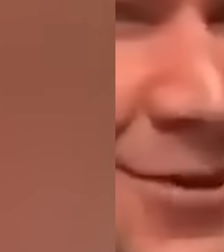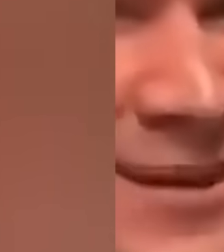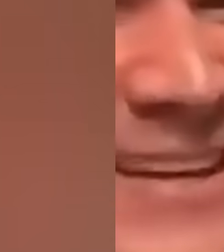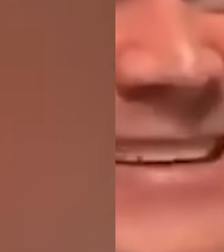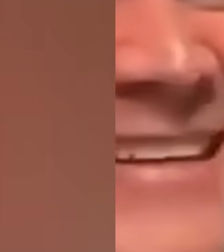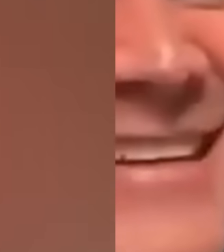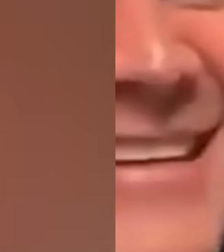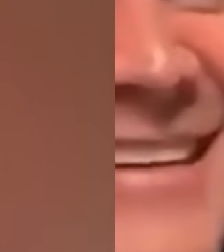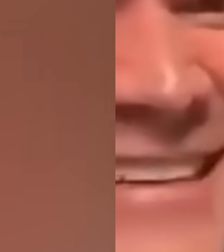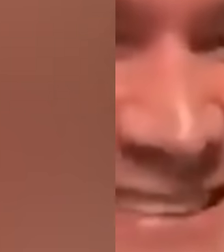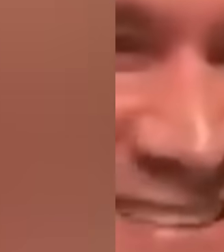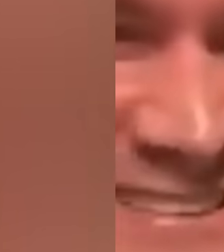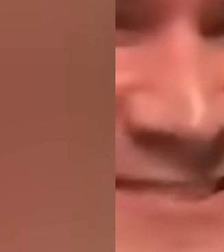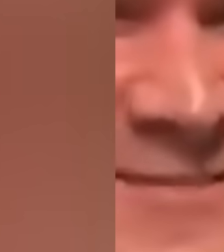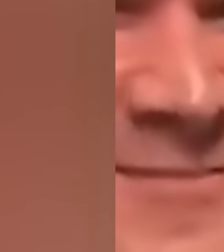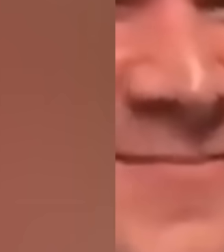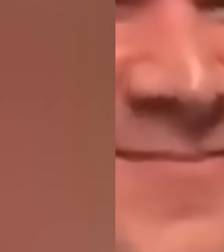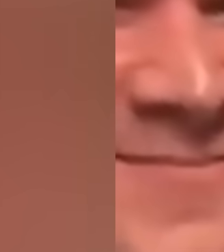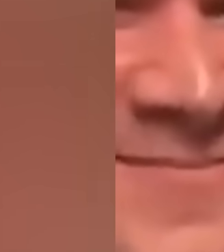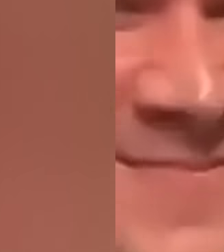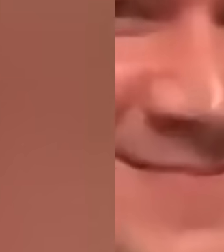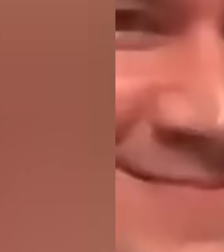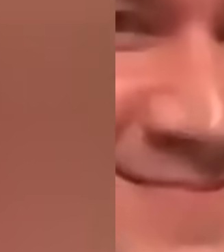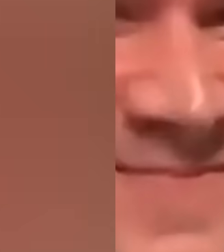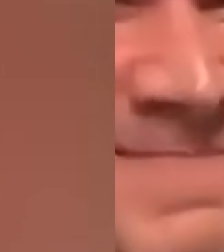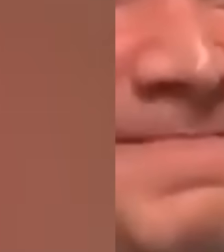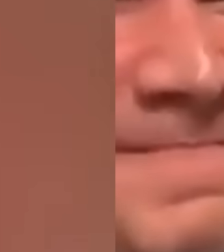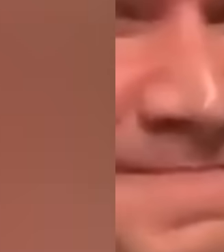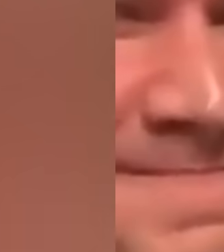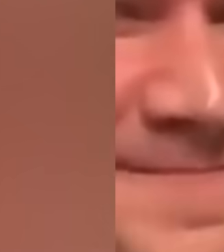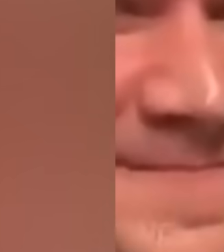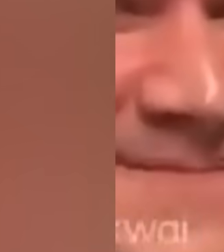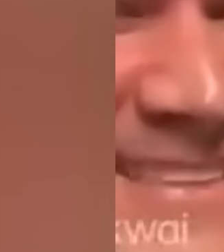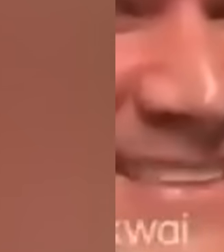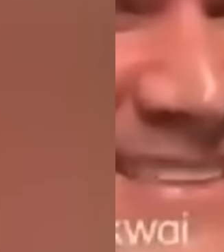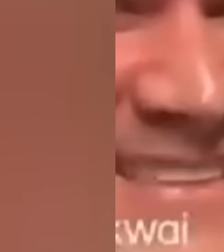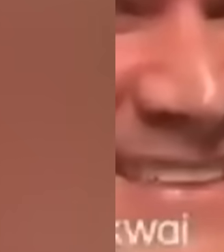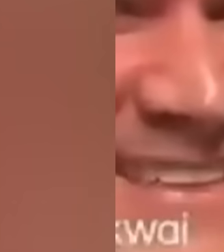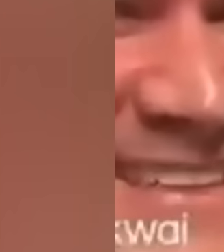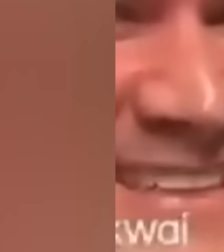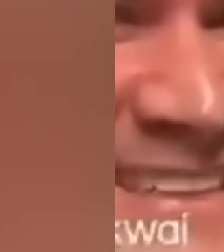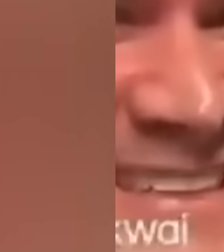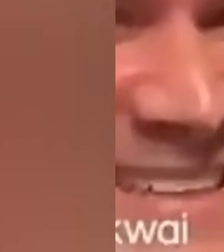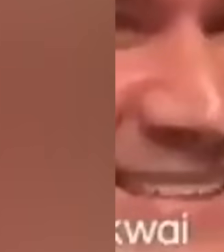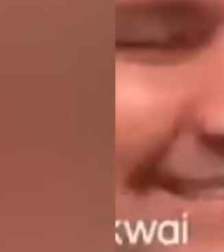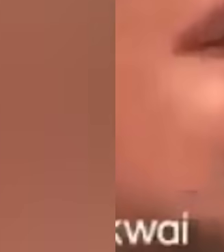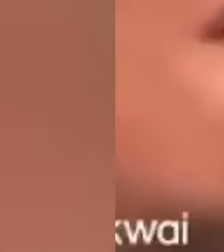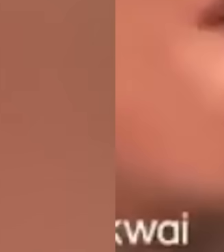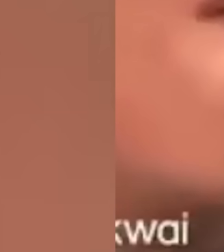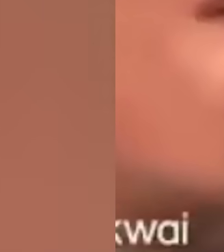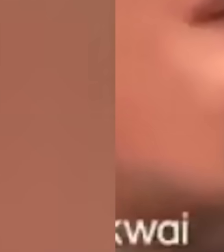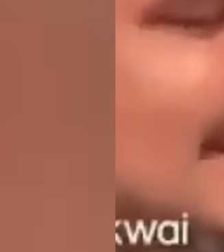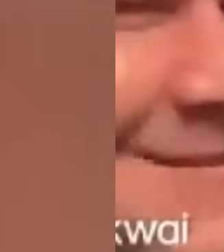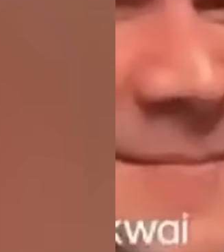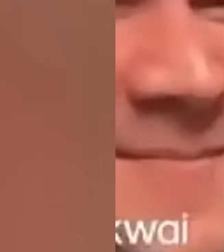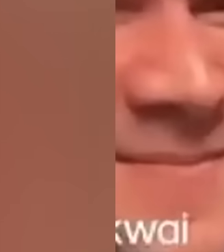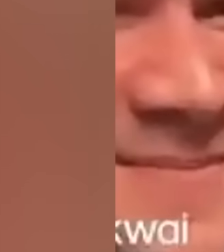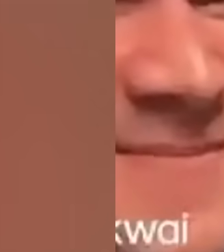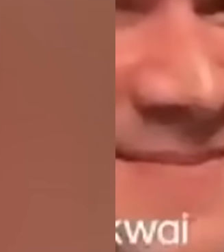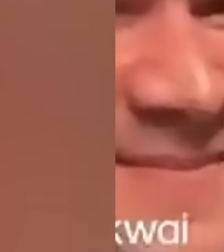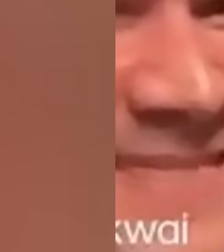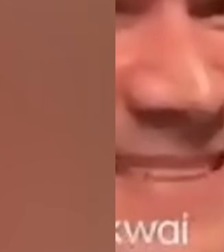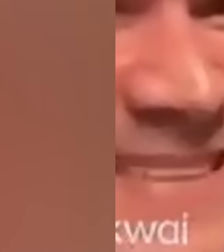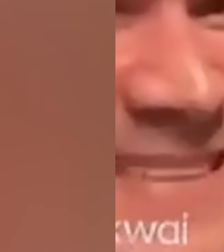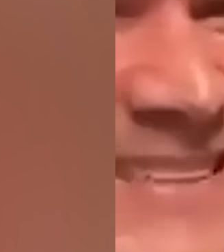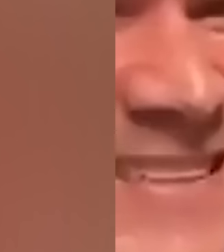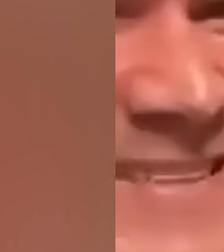ficar bravo, né? O Abílio é um deputado atuante, às vezes no calor da emoção a gente tem que agir de uma forma